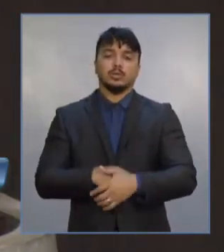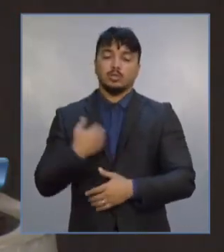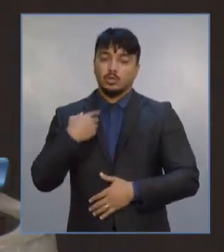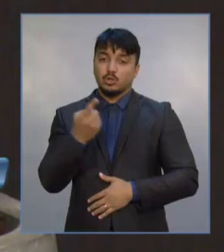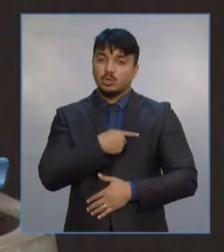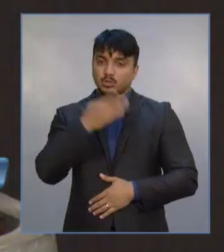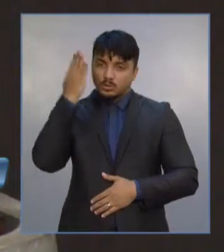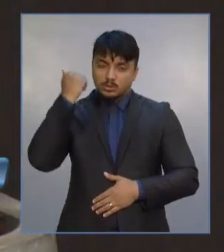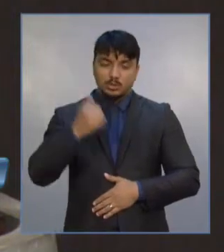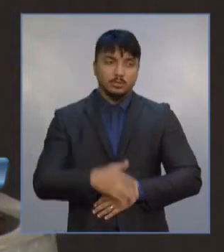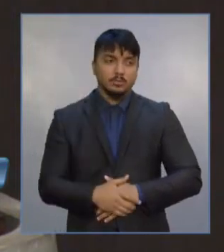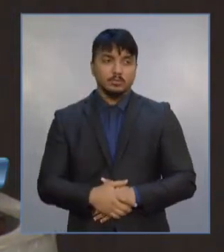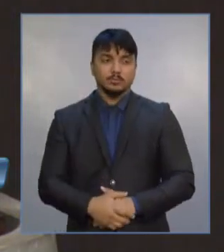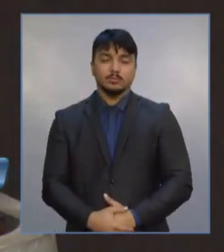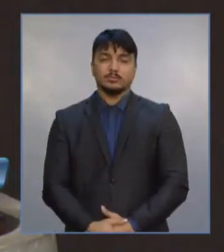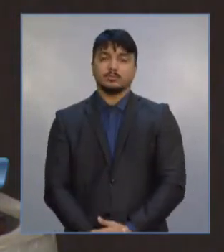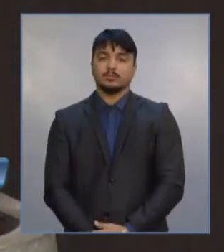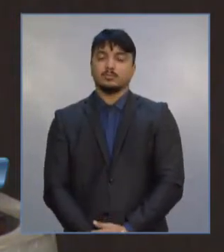veio depois.